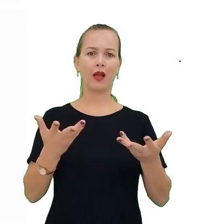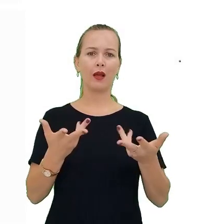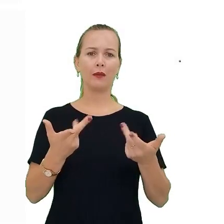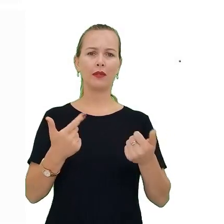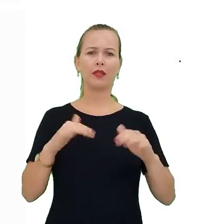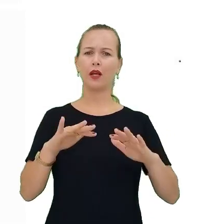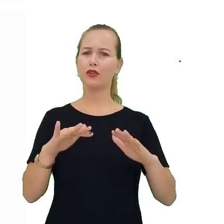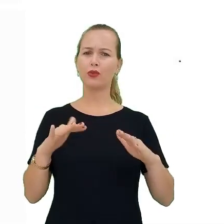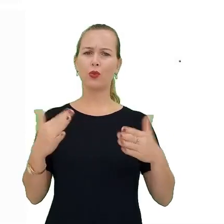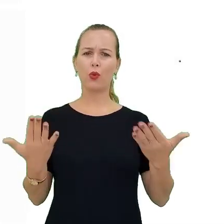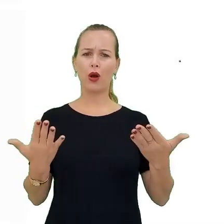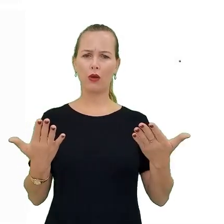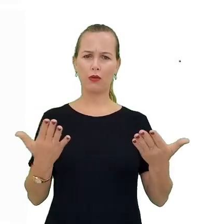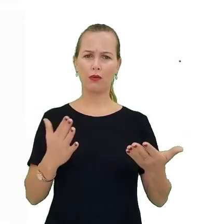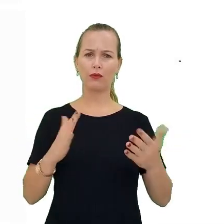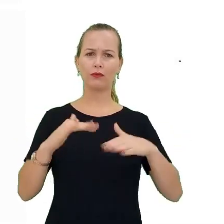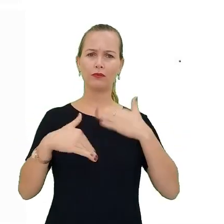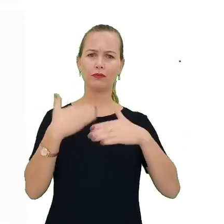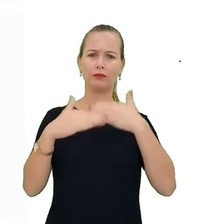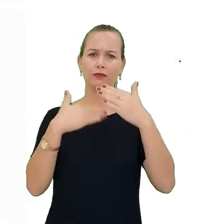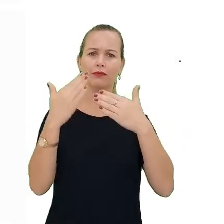Quais habilidades serão desenvolvidas?